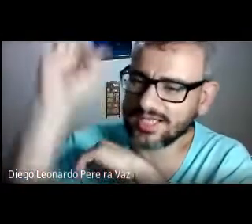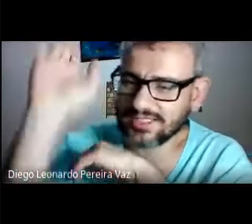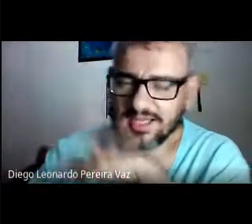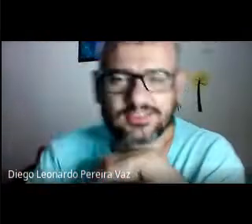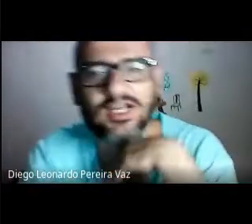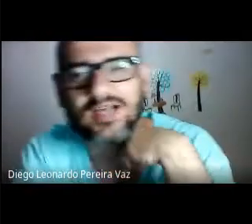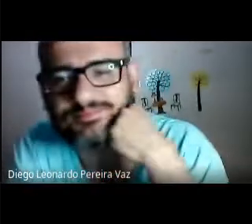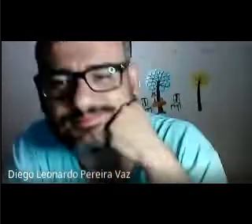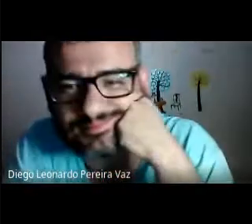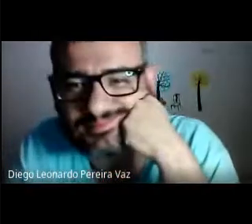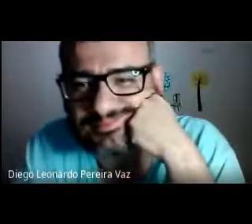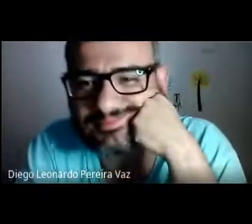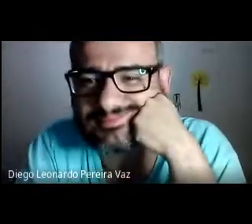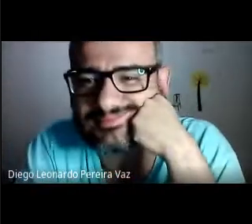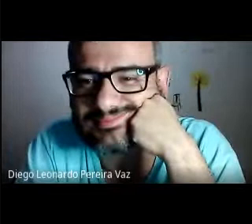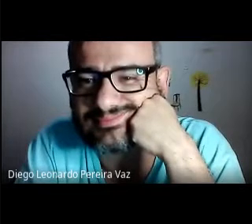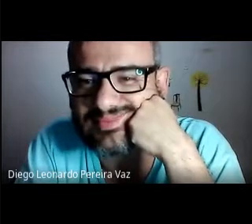céu,